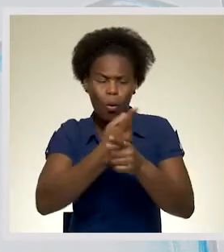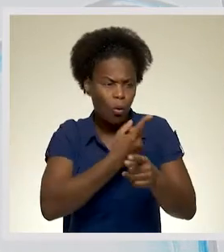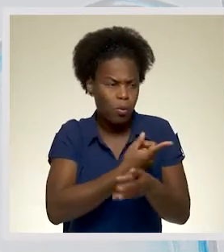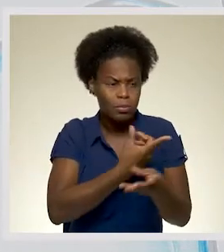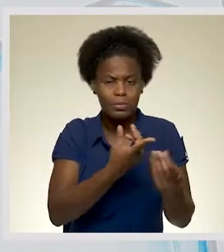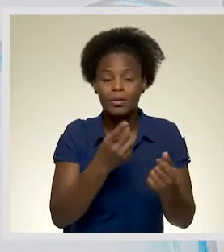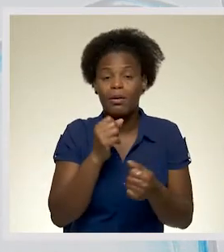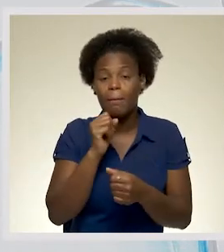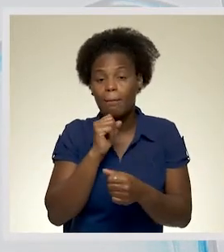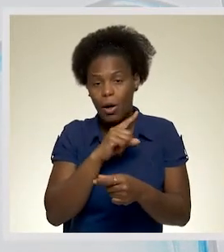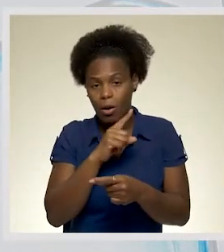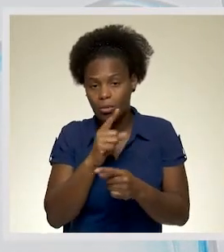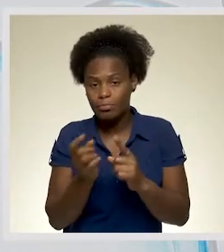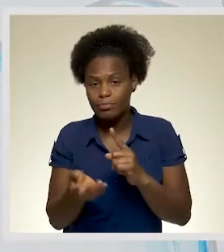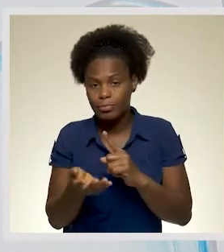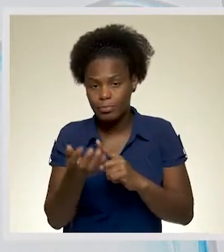alcançar